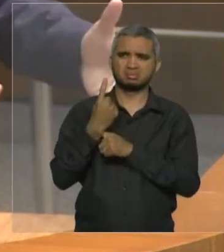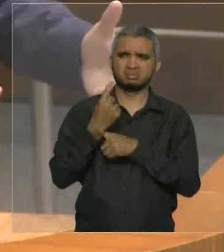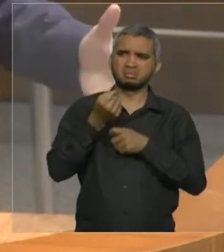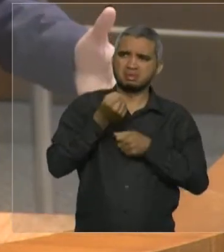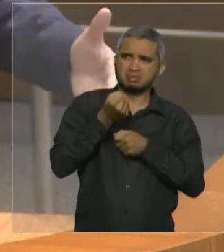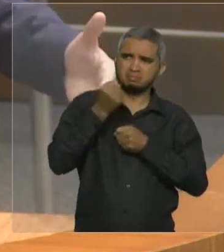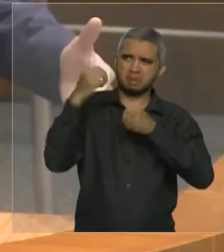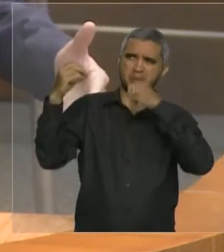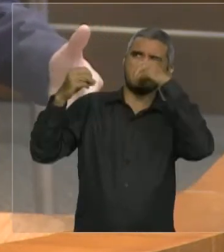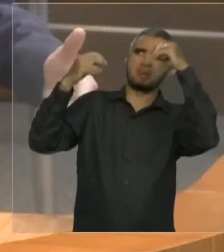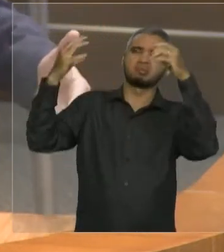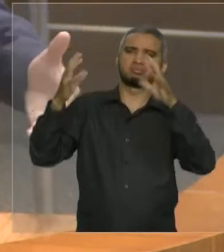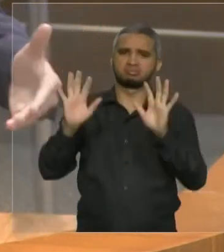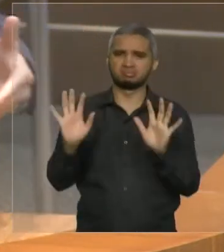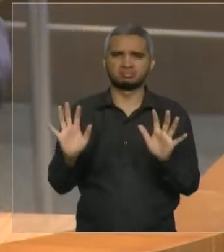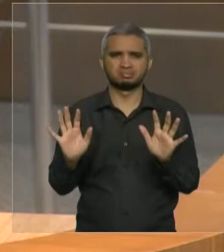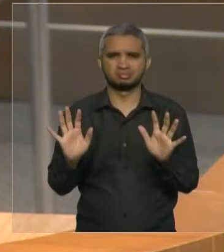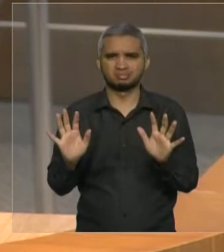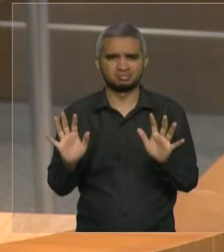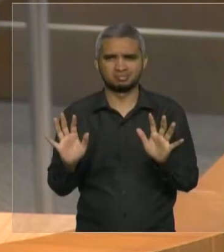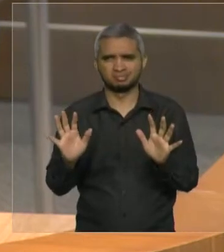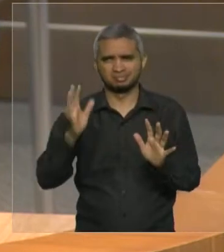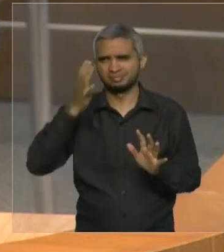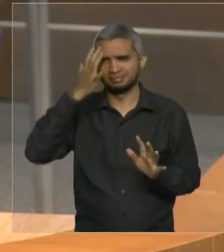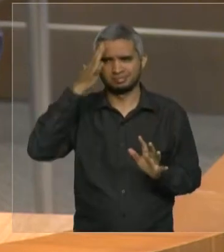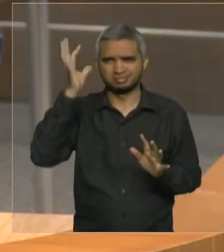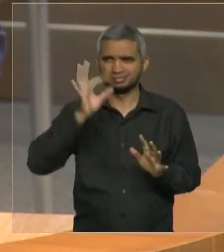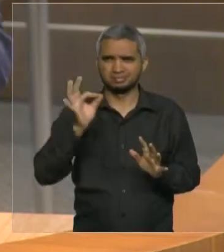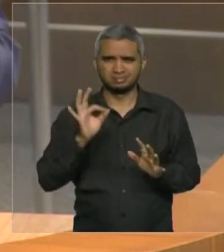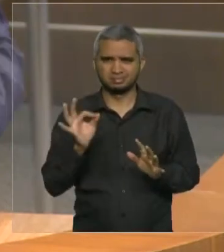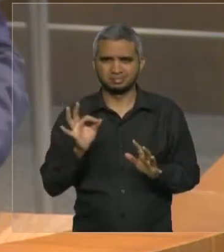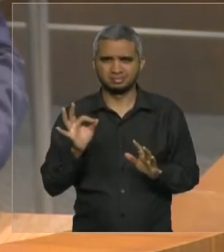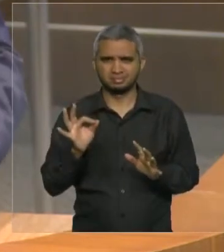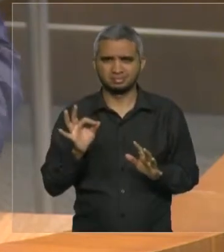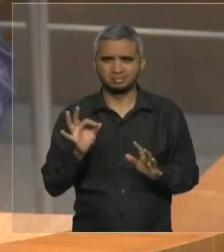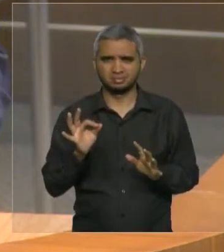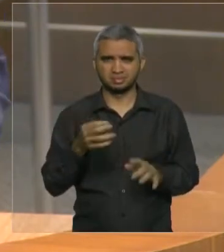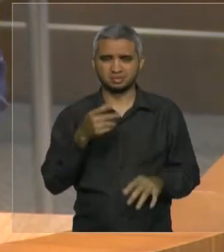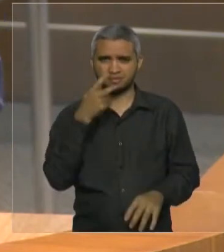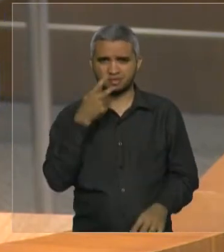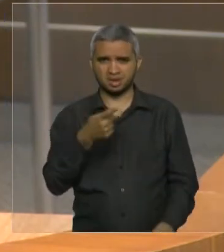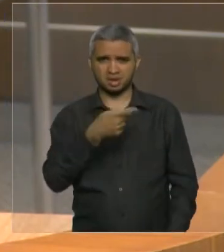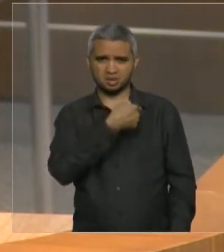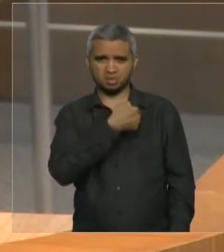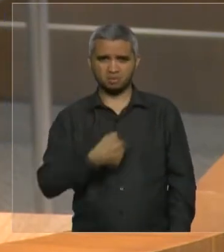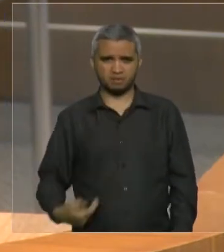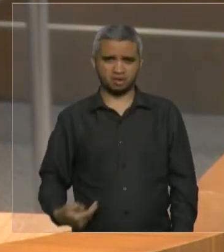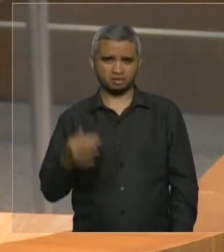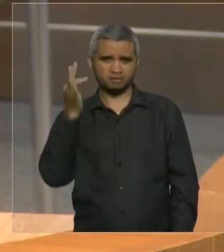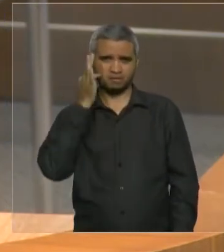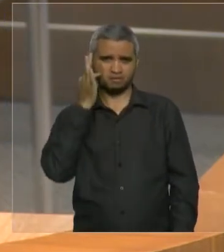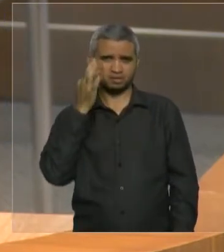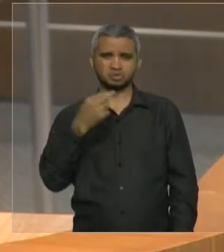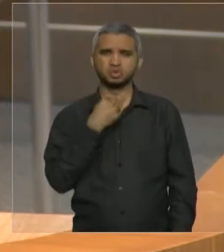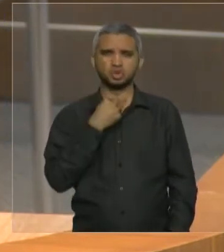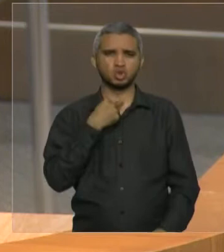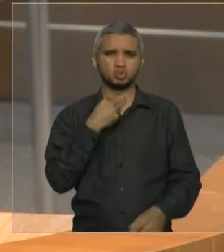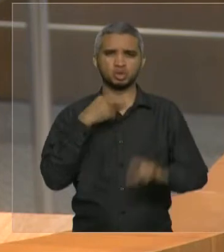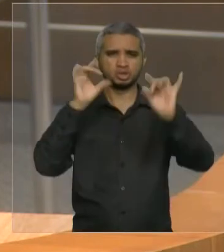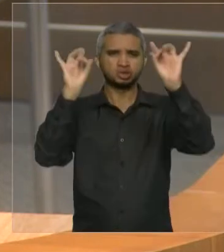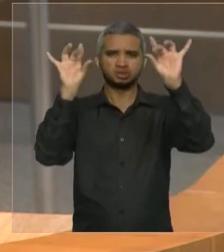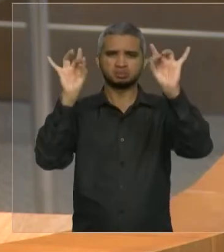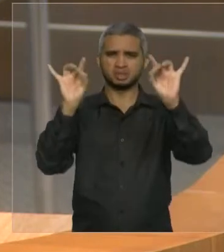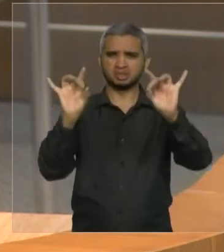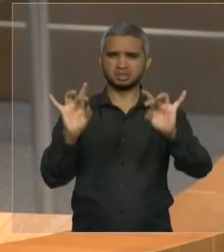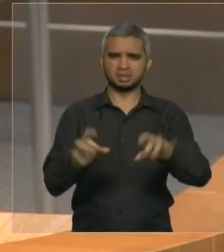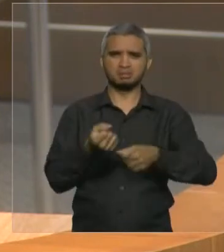tribuna, dizer que o estado do Maranhão, o governador do estado, não pode fazer uma solenidade de entrega